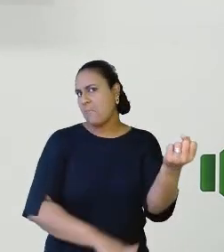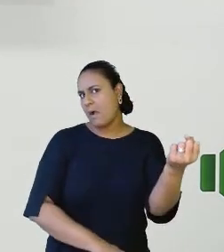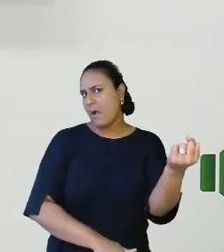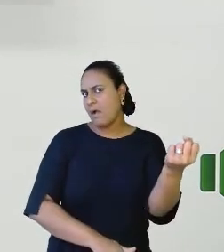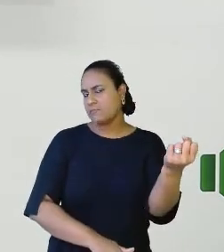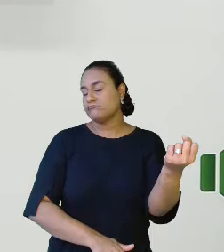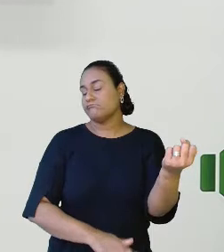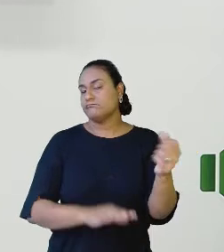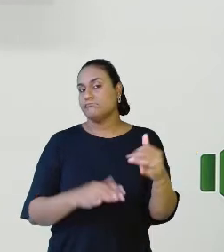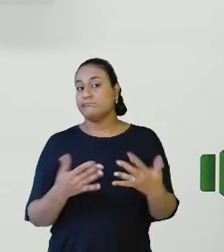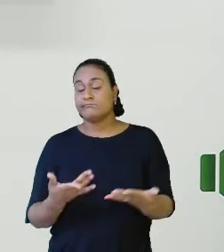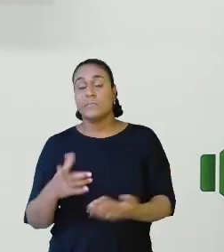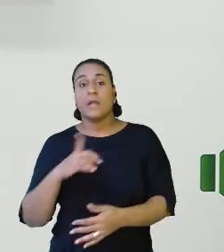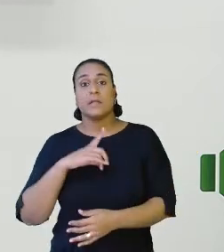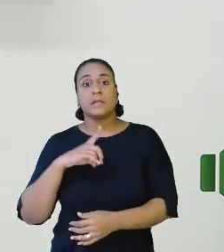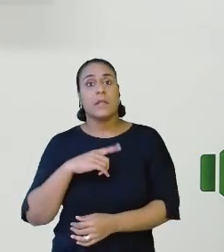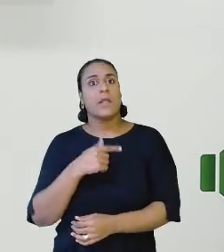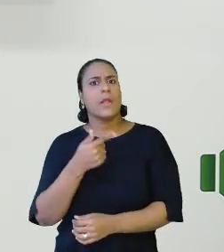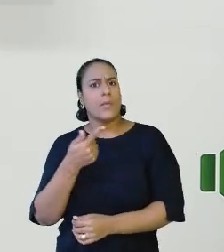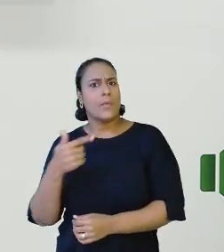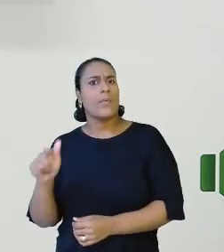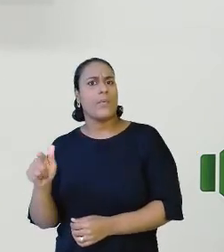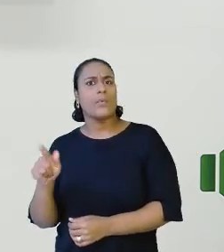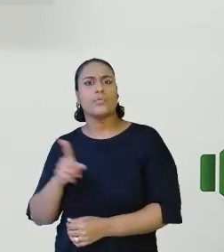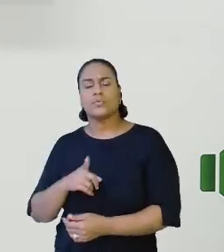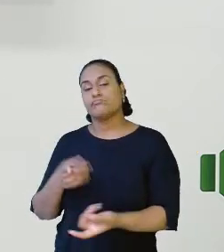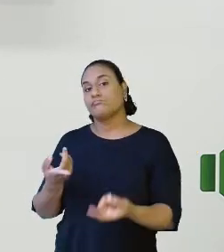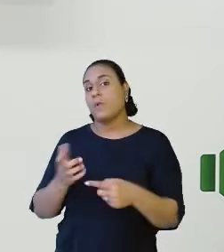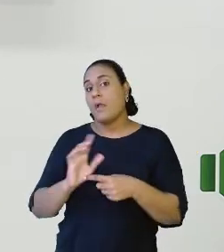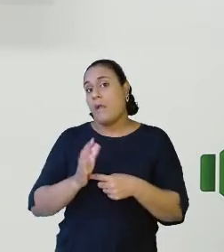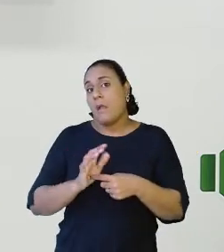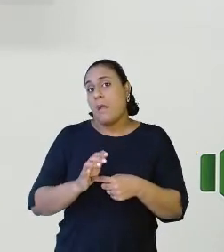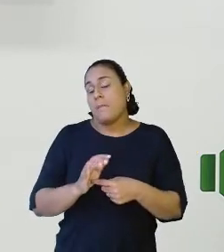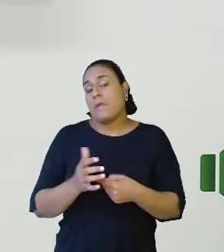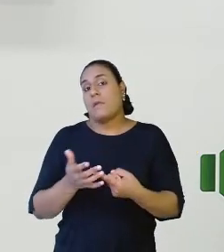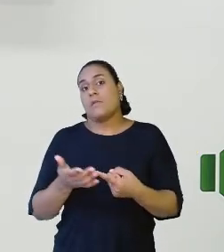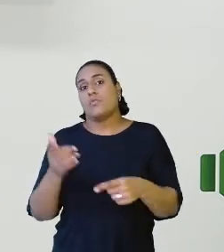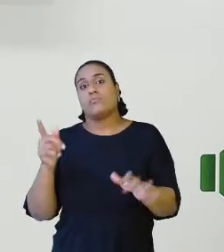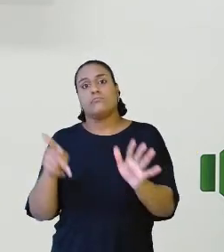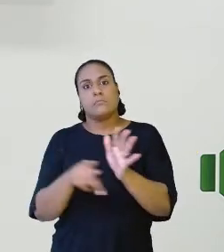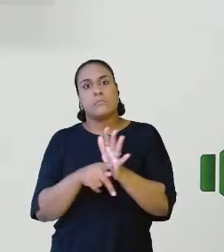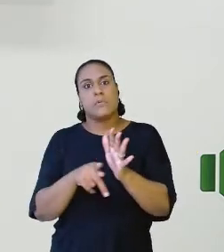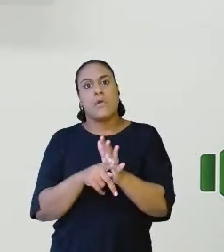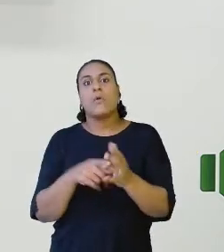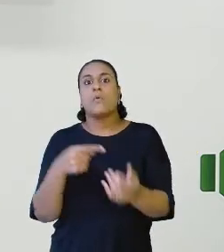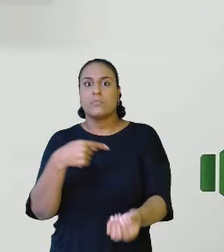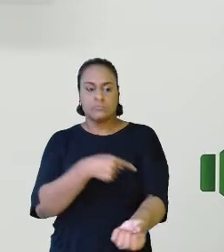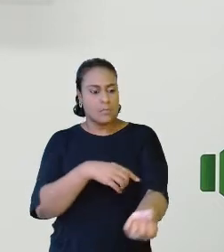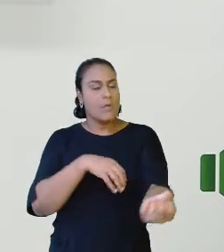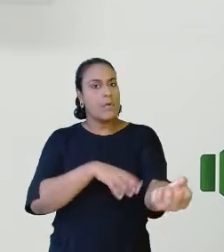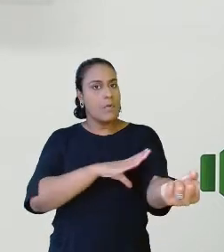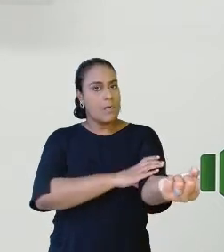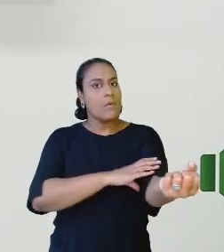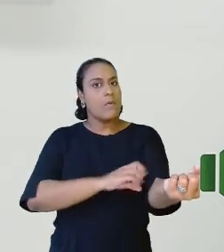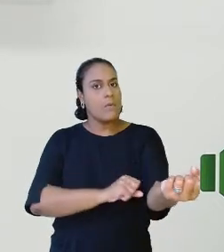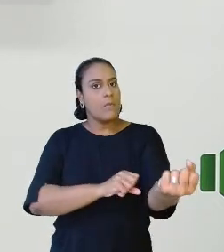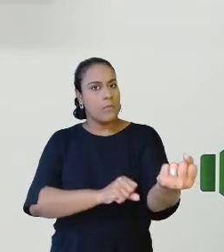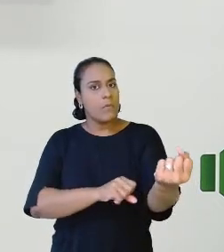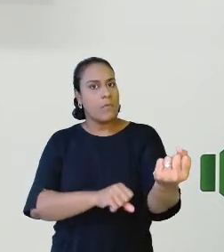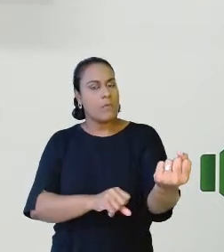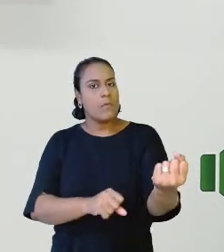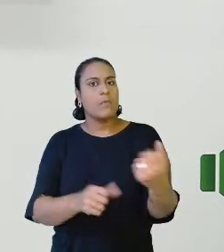ok. Existem outros aparelhos que fazem esse mesmo trabalho.